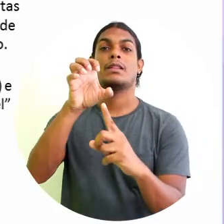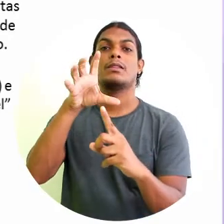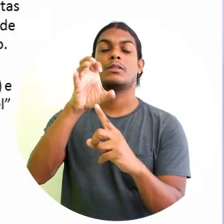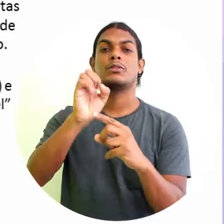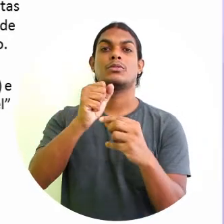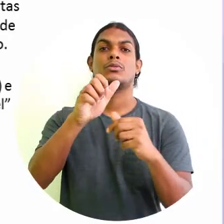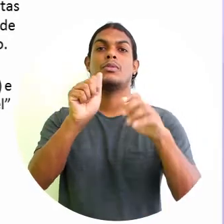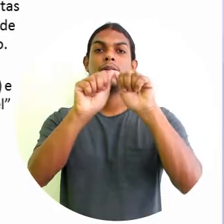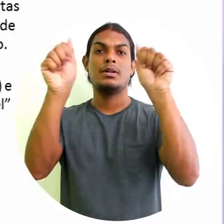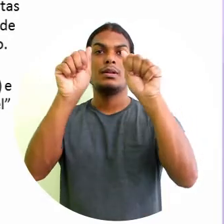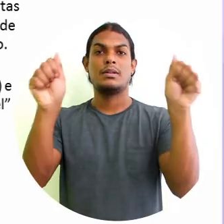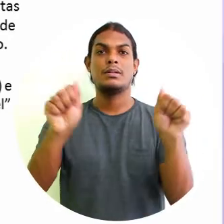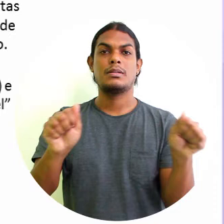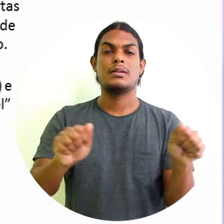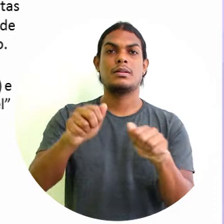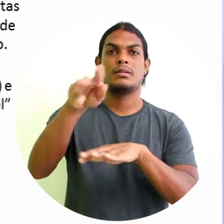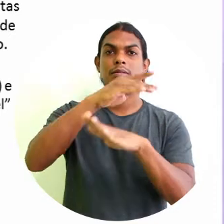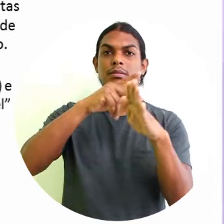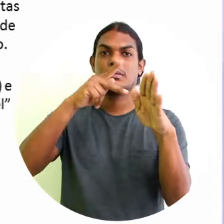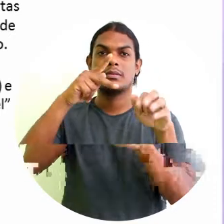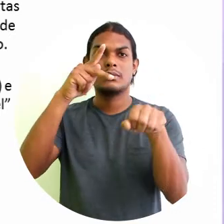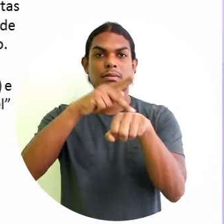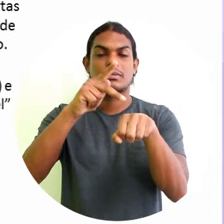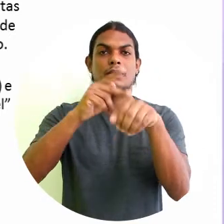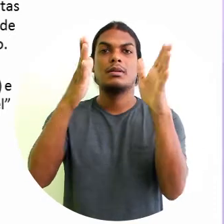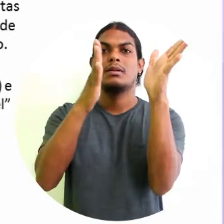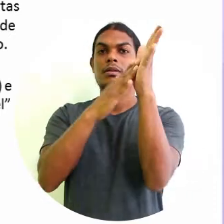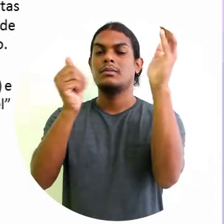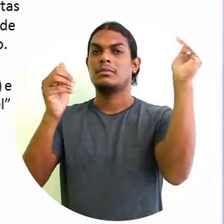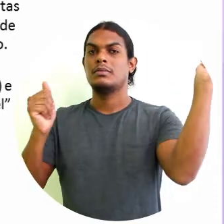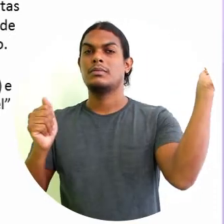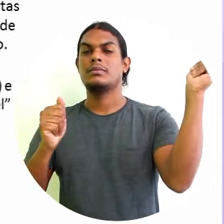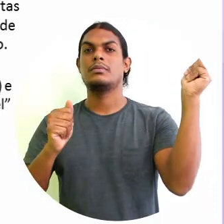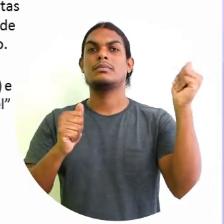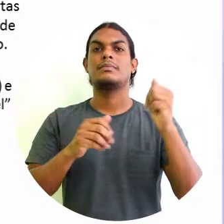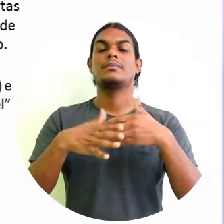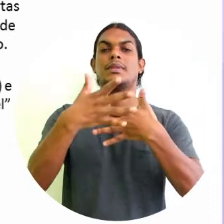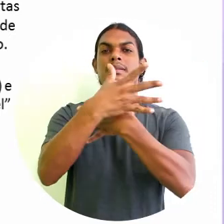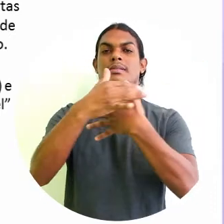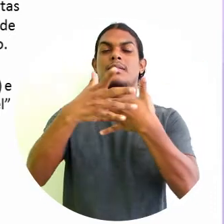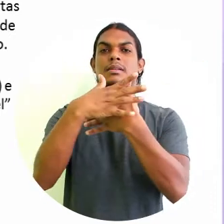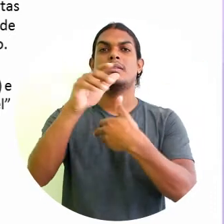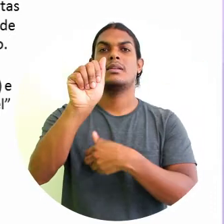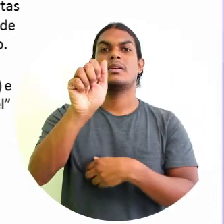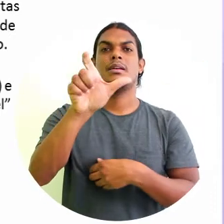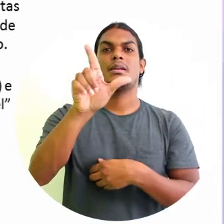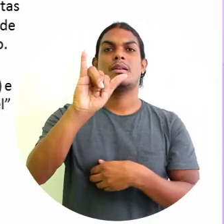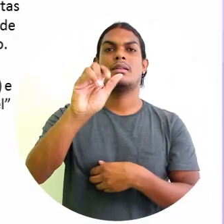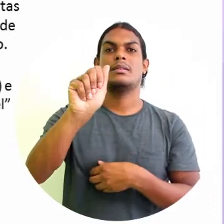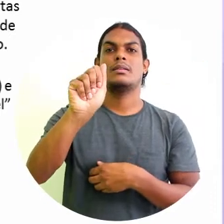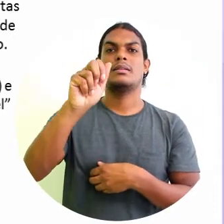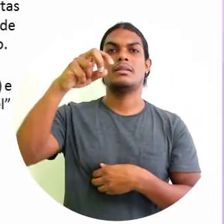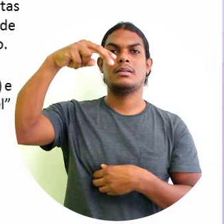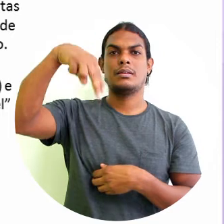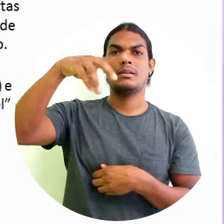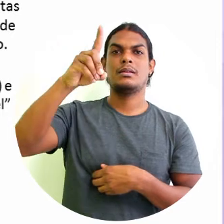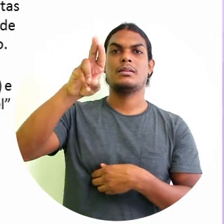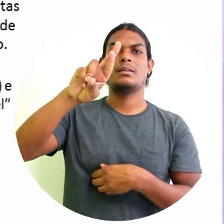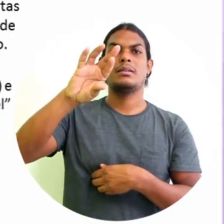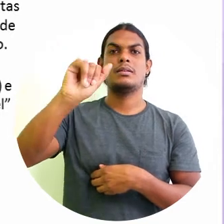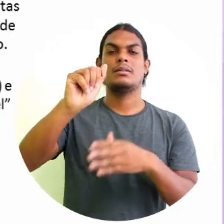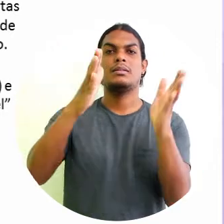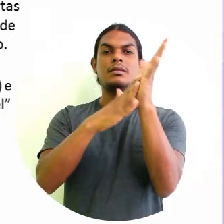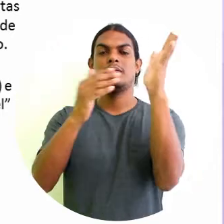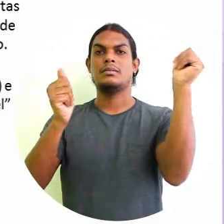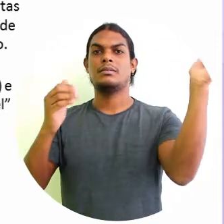sobre os mosaicos, e foi na cidade de Alhambra, na Espanha, que Escher encantou-se com a arte da cidade, que possuía